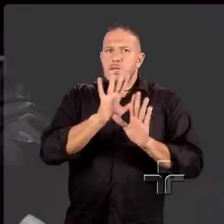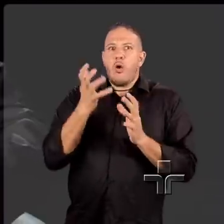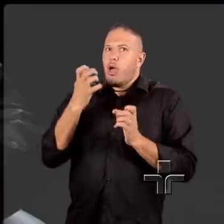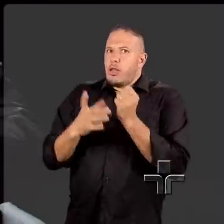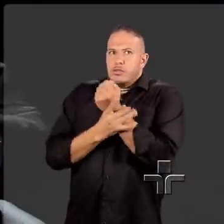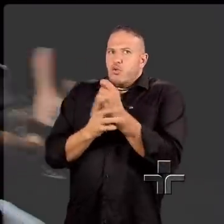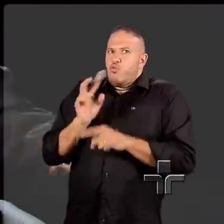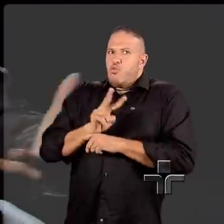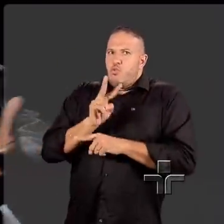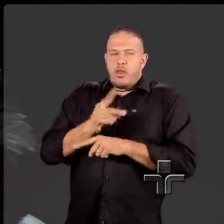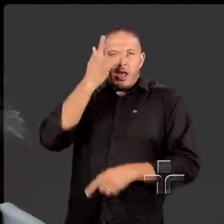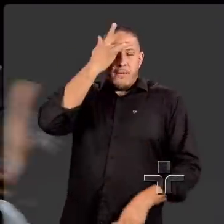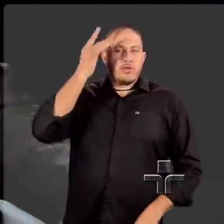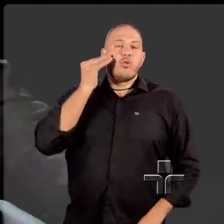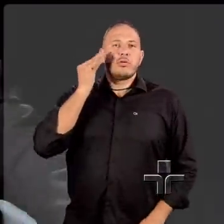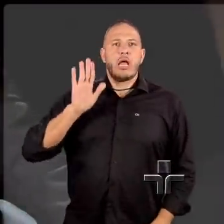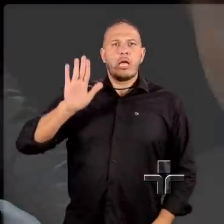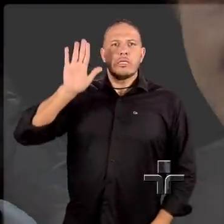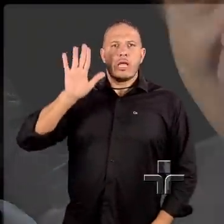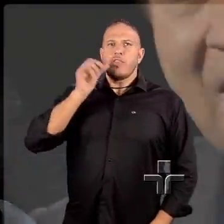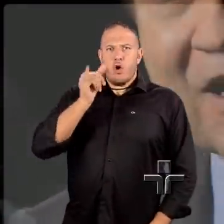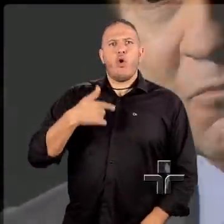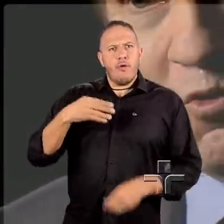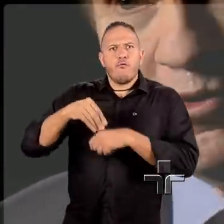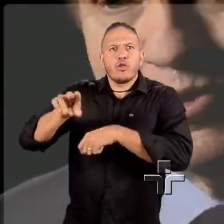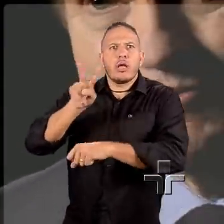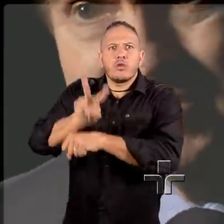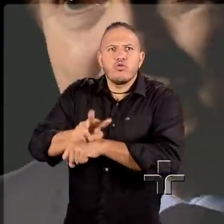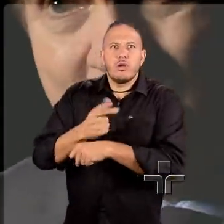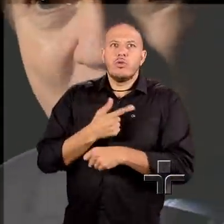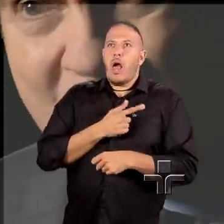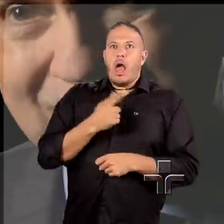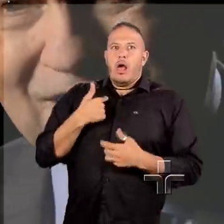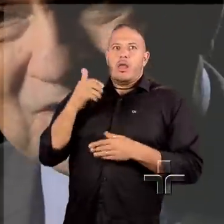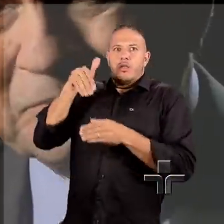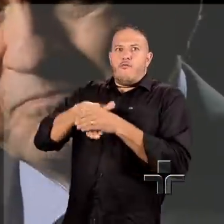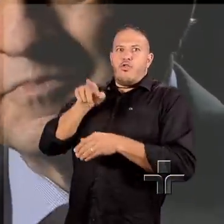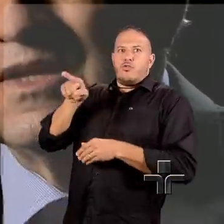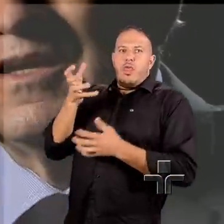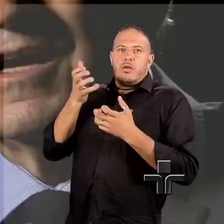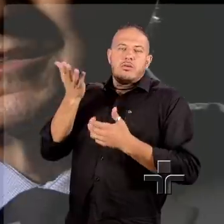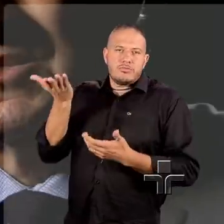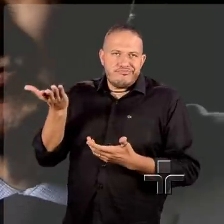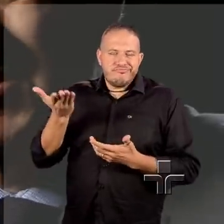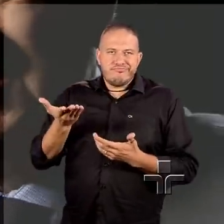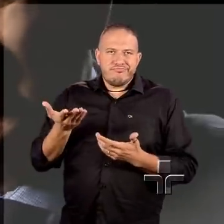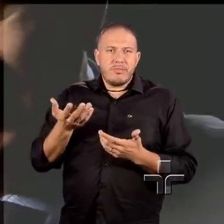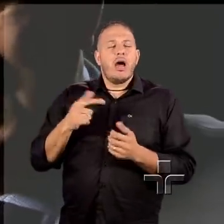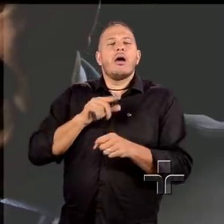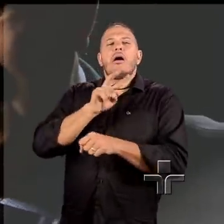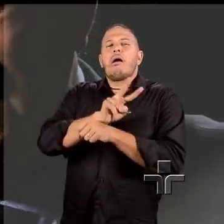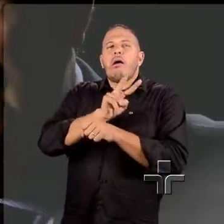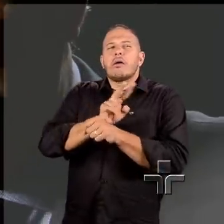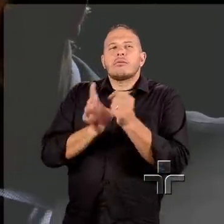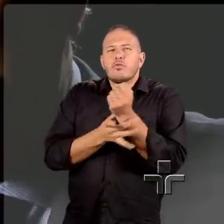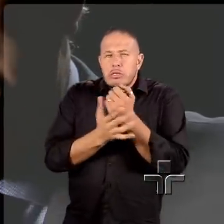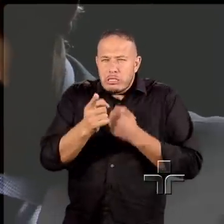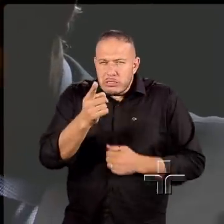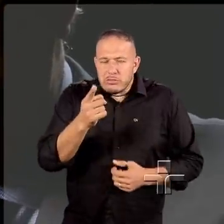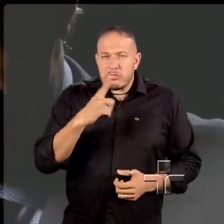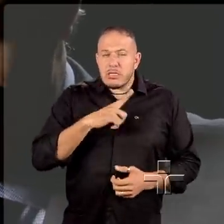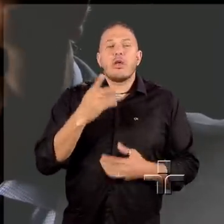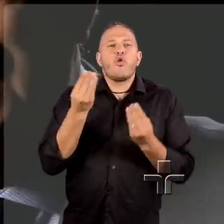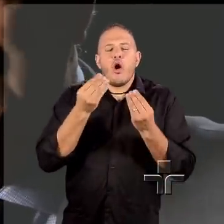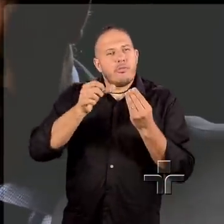Aquele candidato que disse que ia dar mais segurança acabou levando vantagem. Essa segurança se obtém com